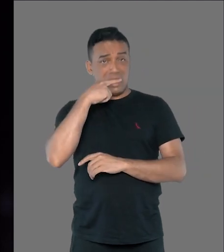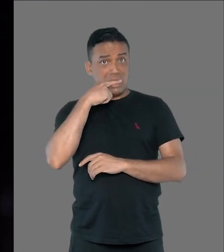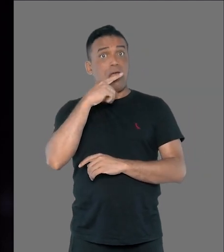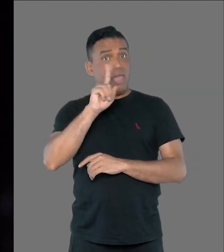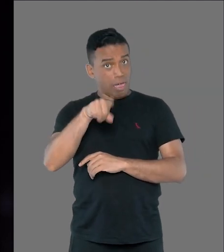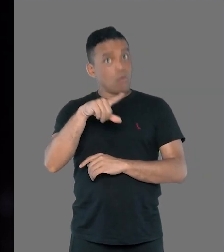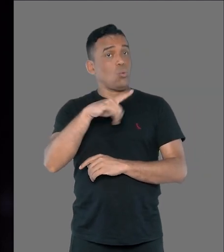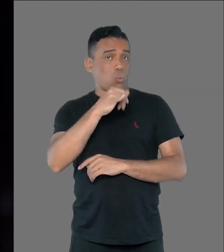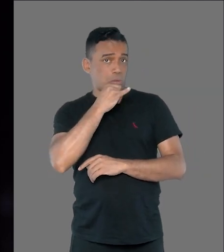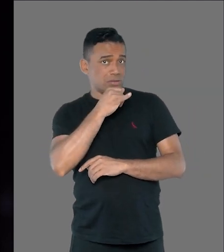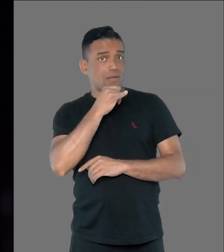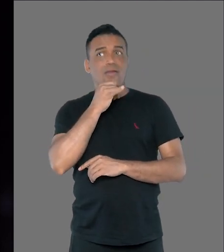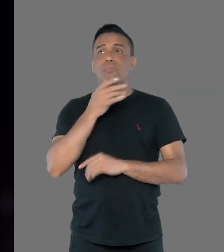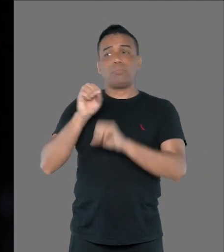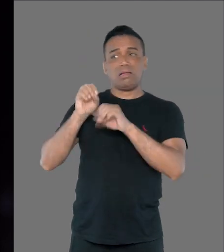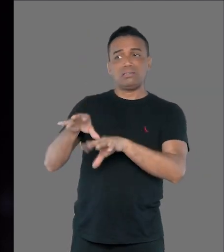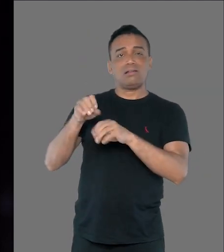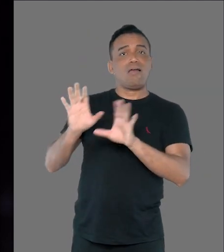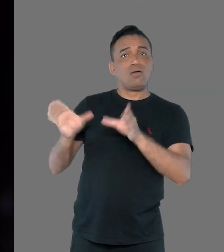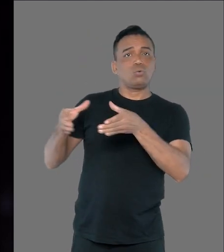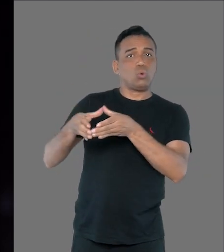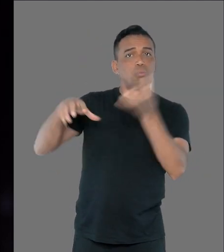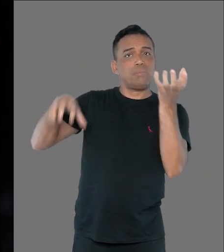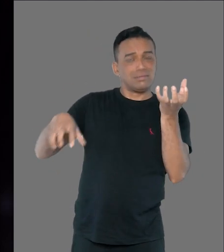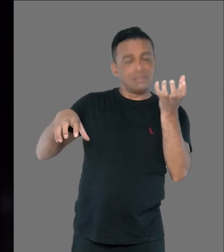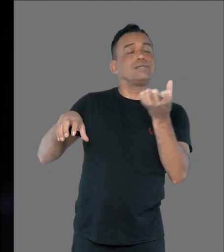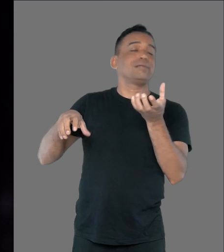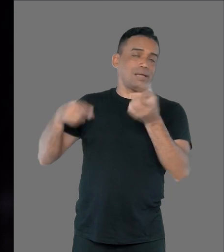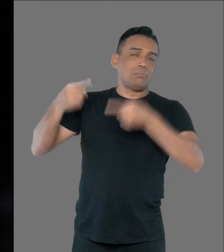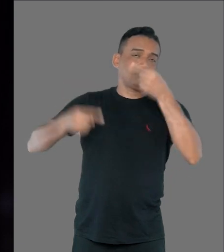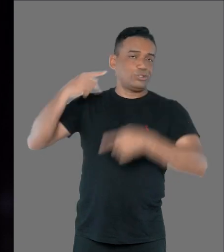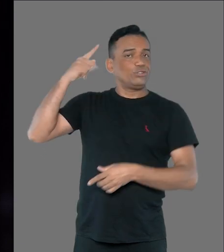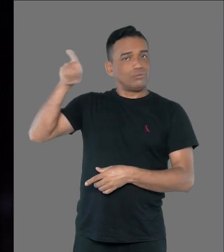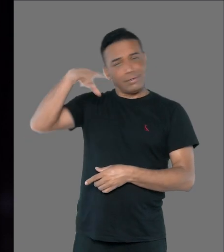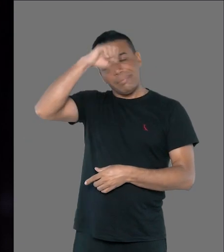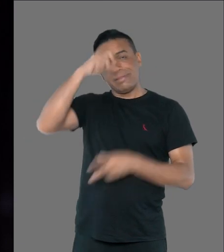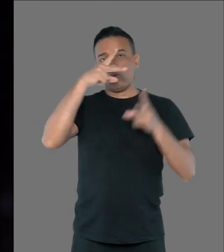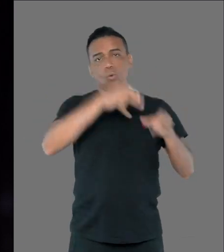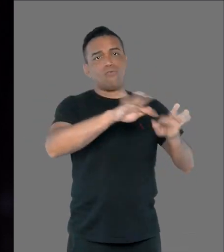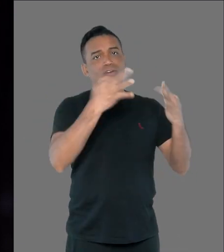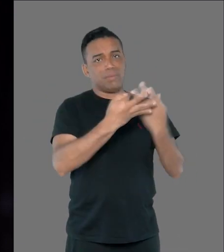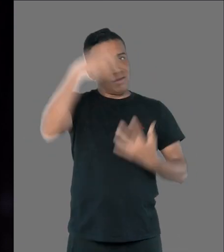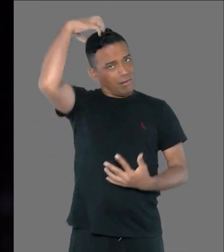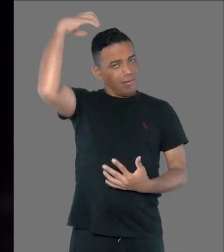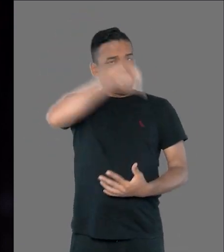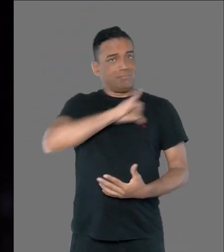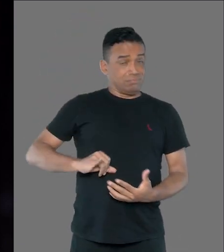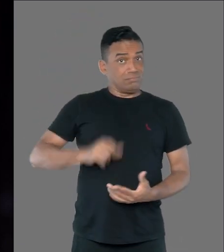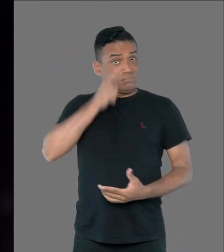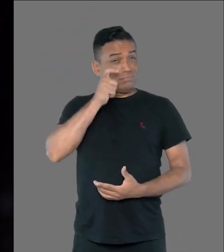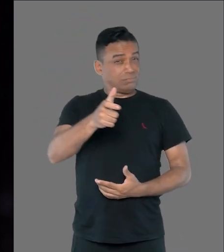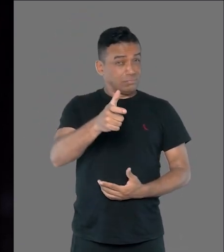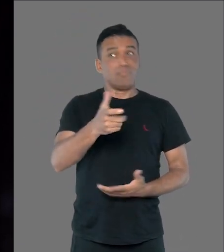exemplo aí para os nossos políticos de sempre. Bom, isso posto, me interessava muito que